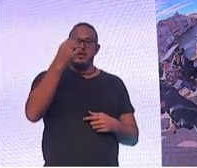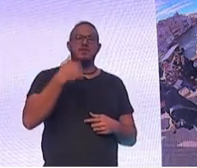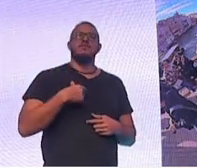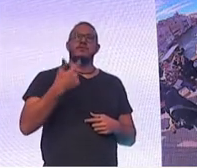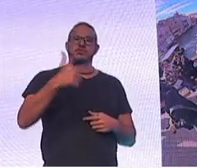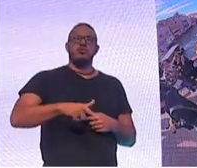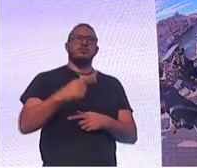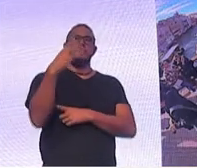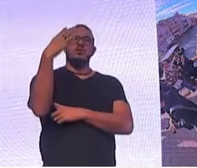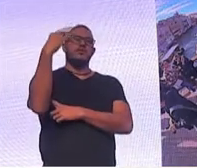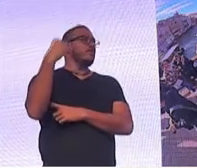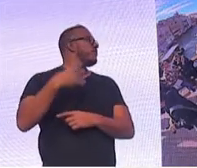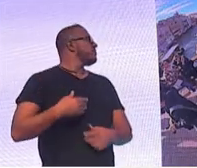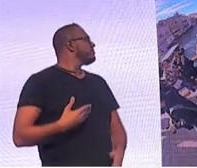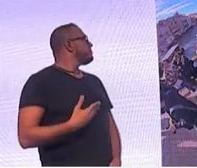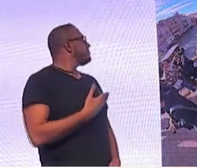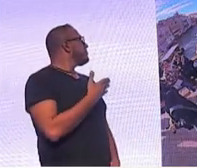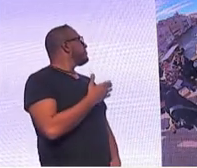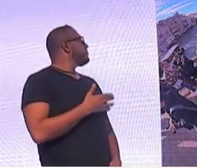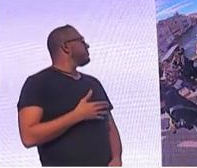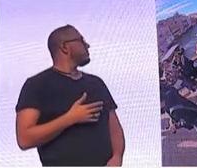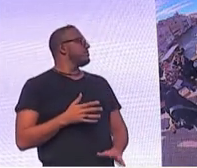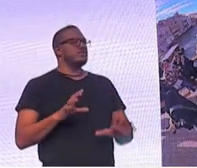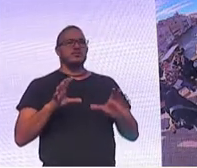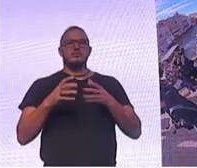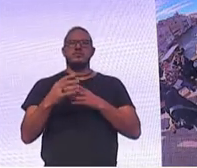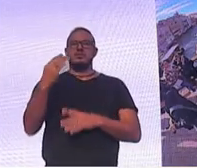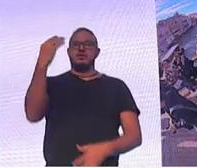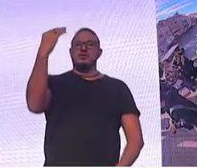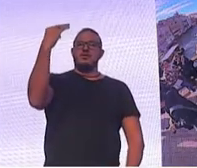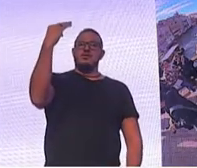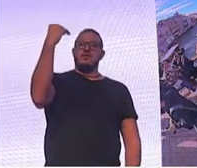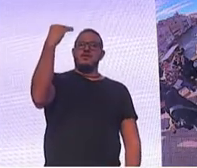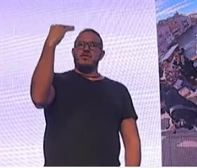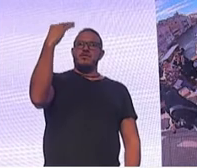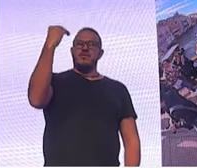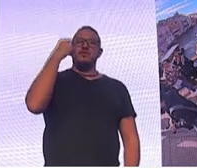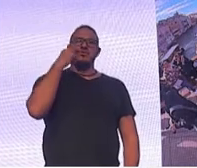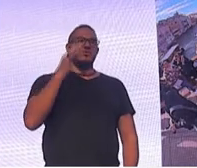uma outra foto com outro equipamento meu. E tirei essa foto aqui, a foto do